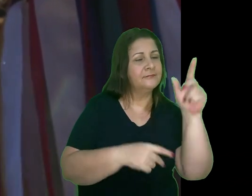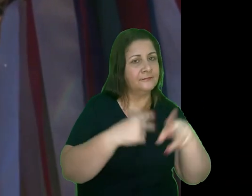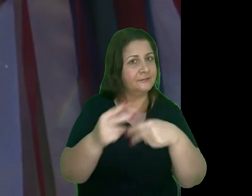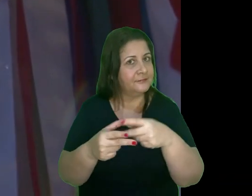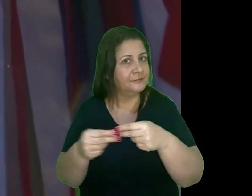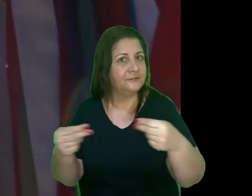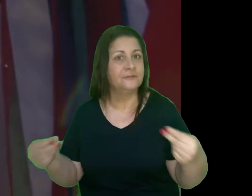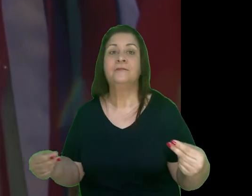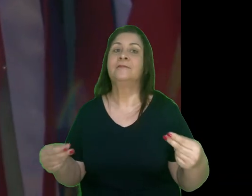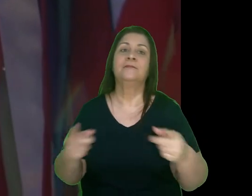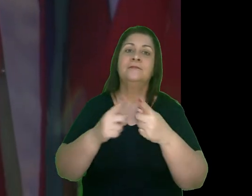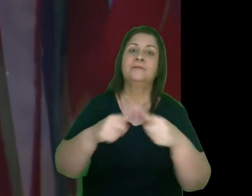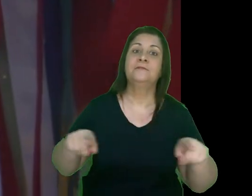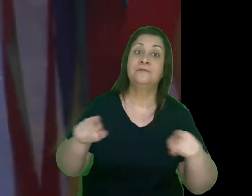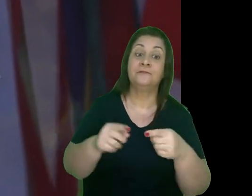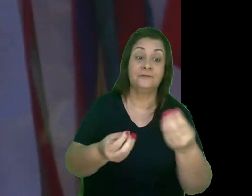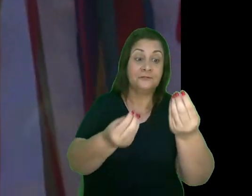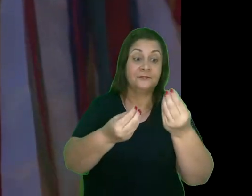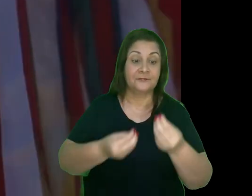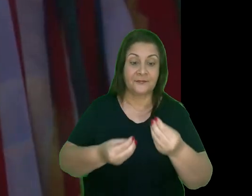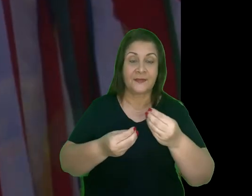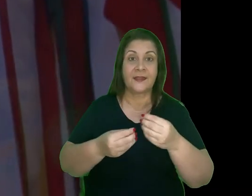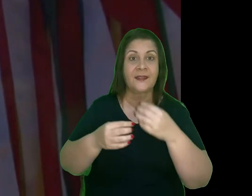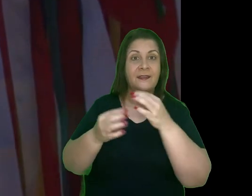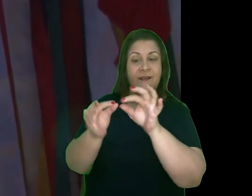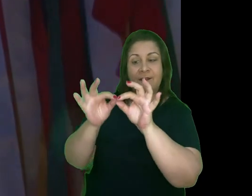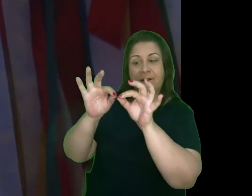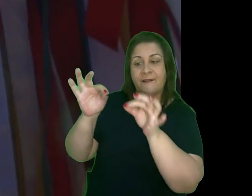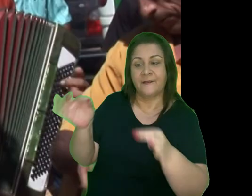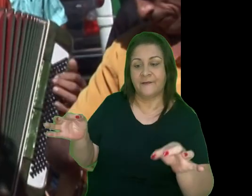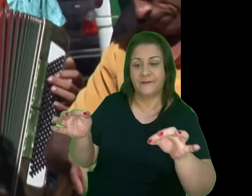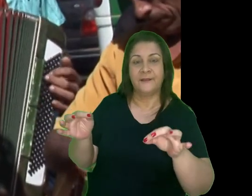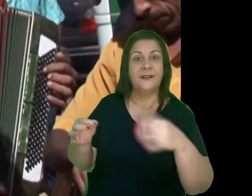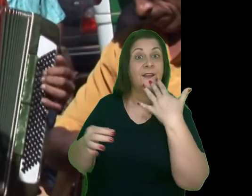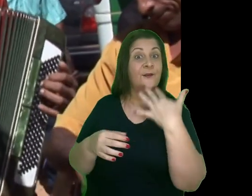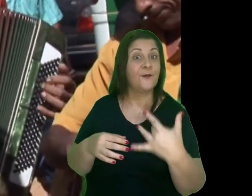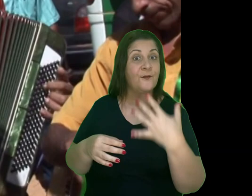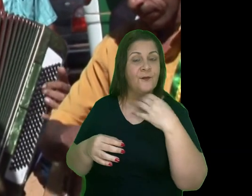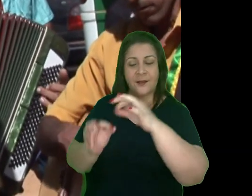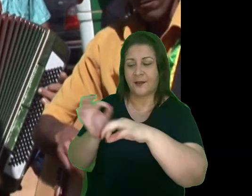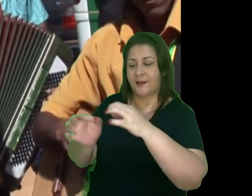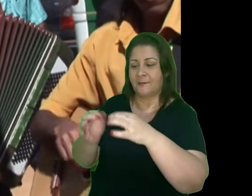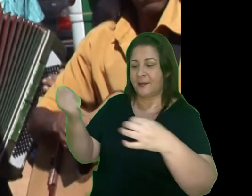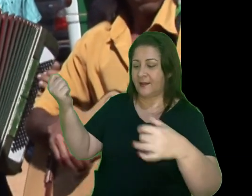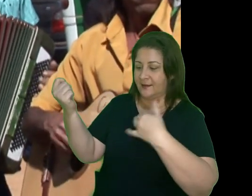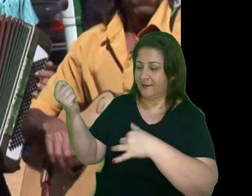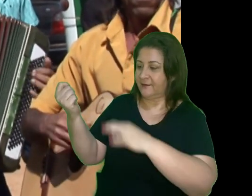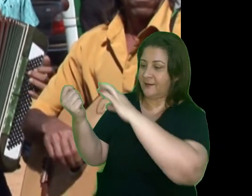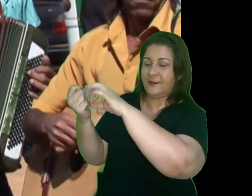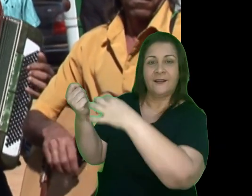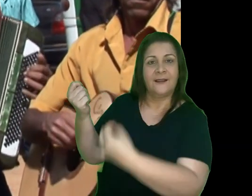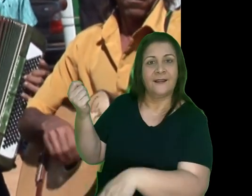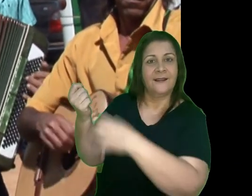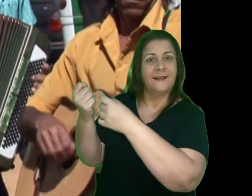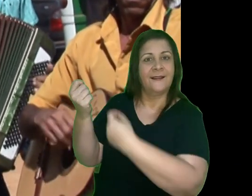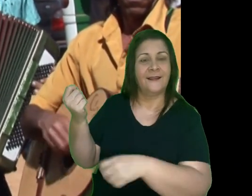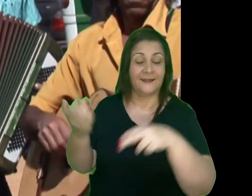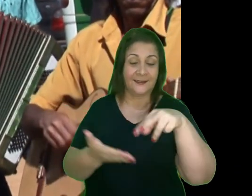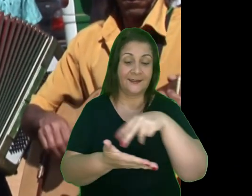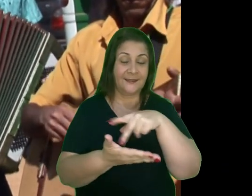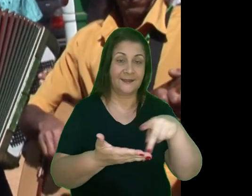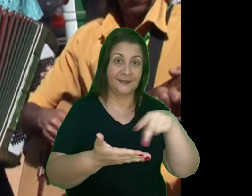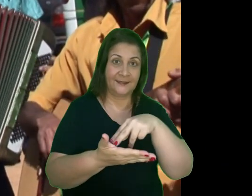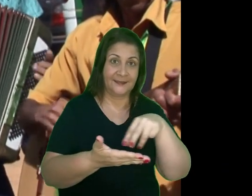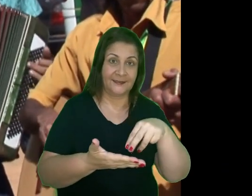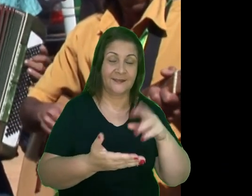em que fazem para arrecadar prendas, os músicos ganham fitas coloridas para amarrar nos instrumentos. Na festa principal,